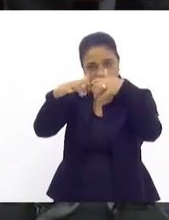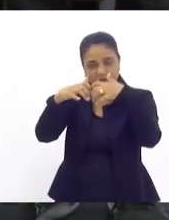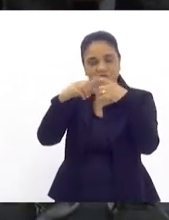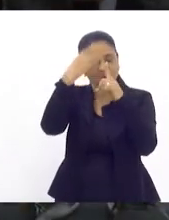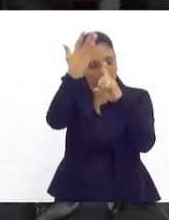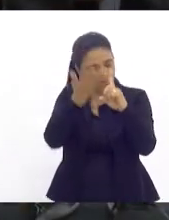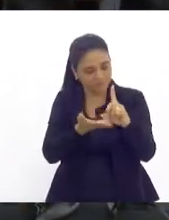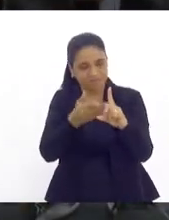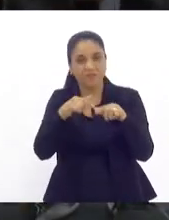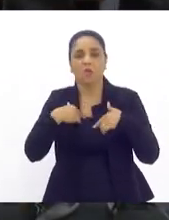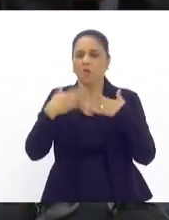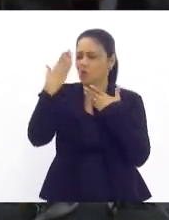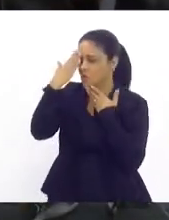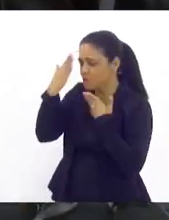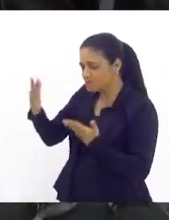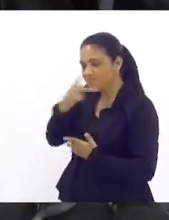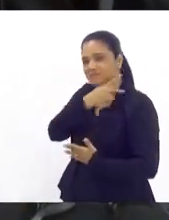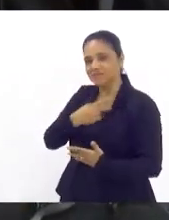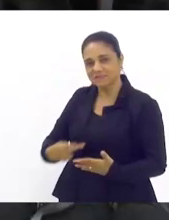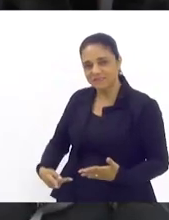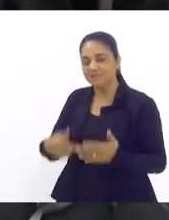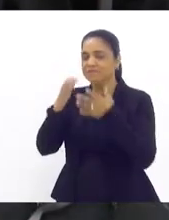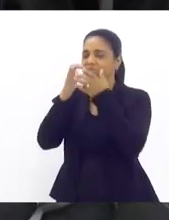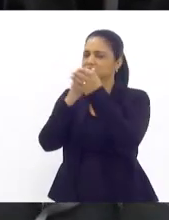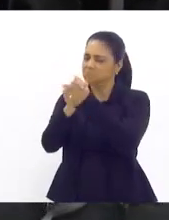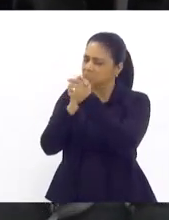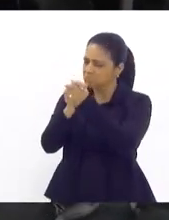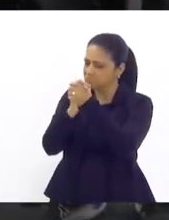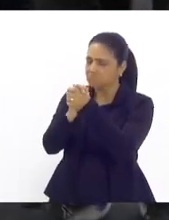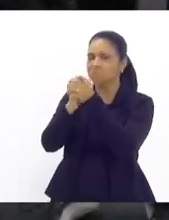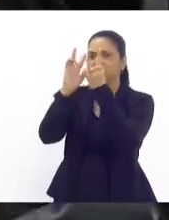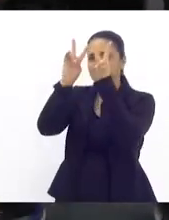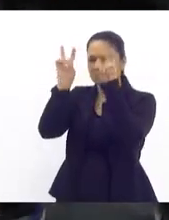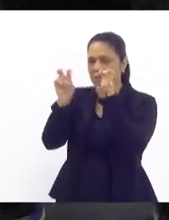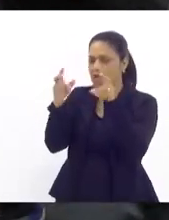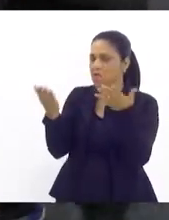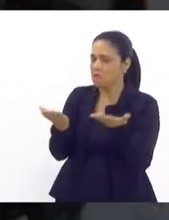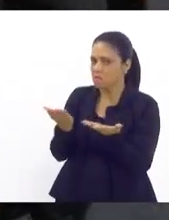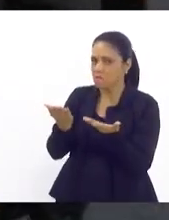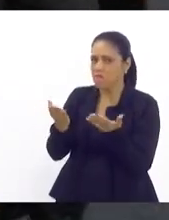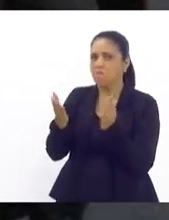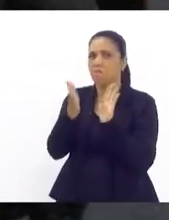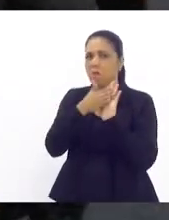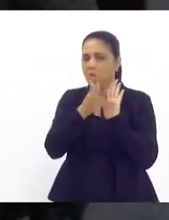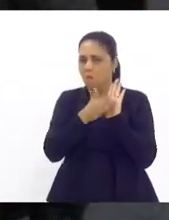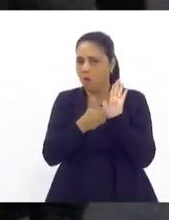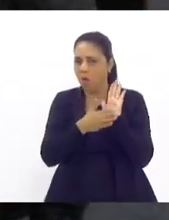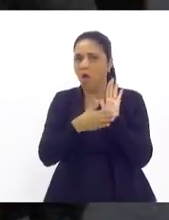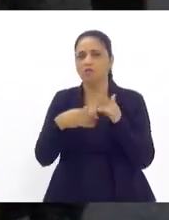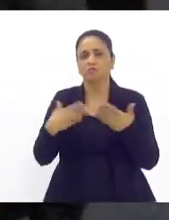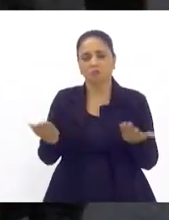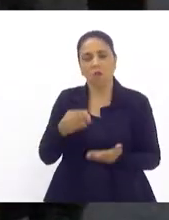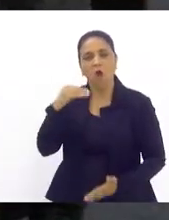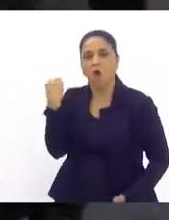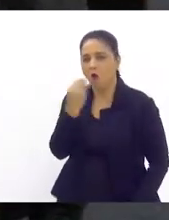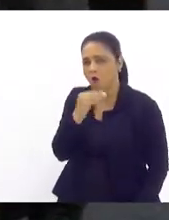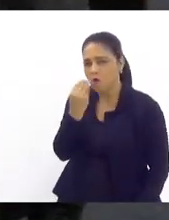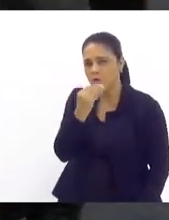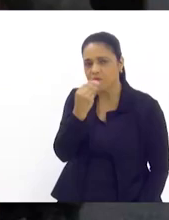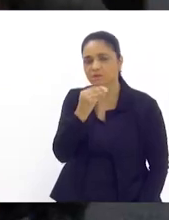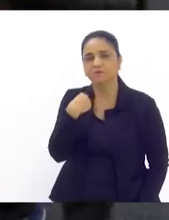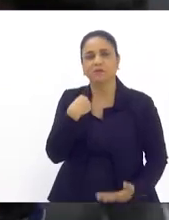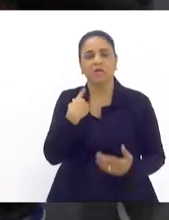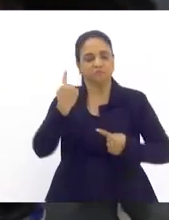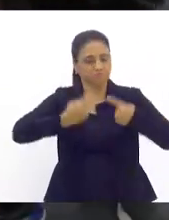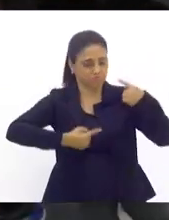senhora presidenta. Quero parabenizar o autor pela matéria, dizer que a gente está tendo a oportunidade aqui, independente das